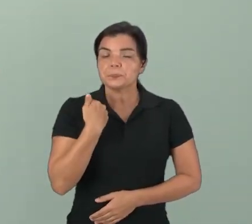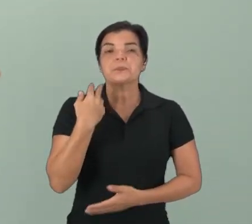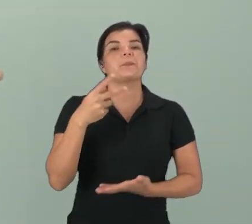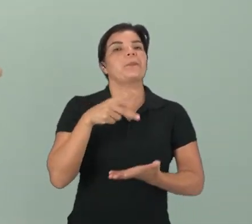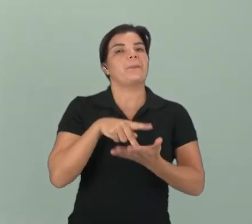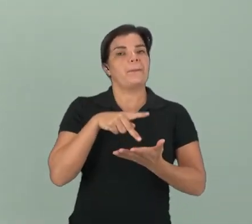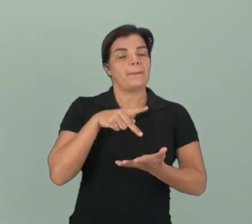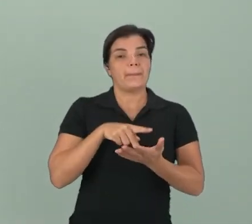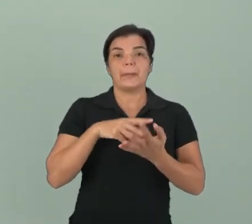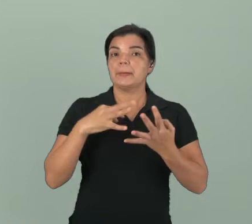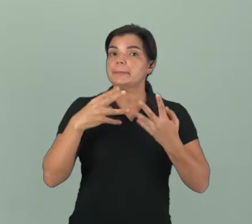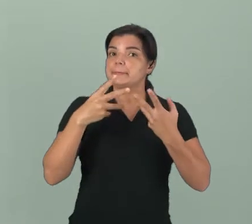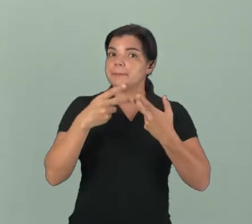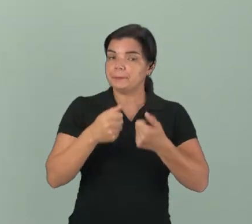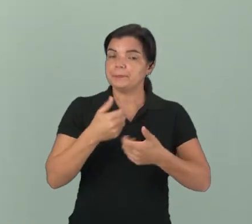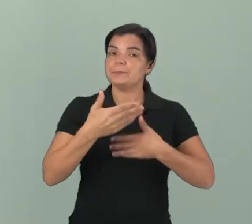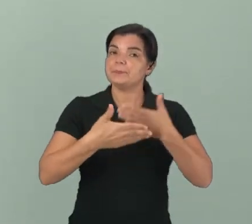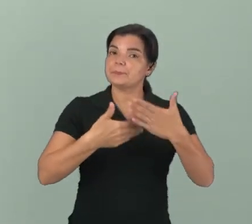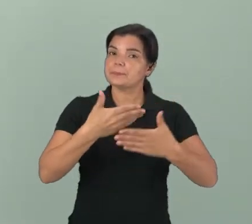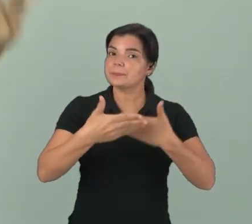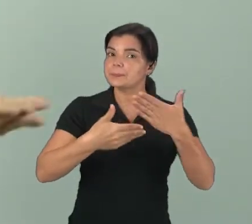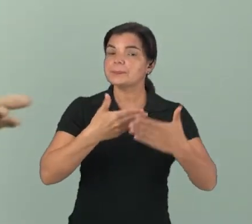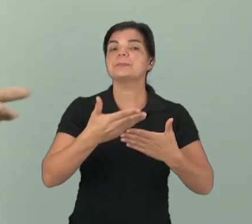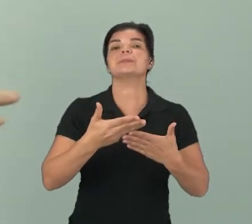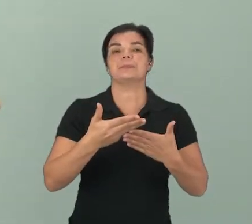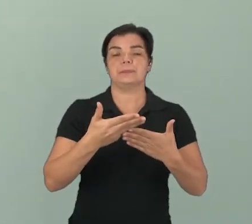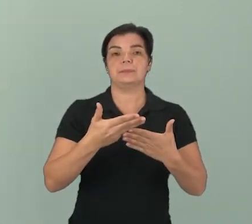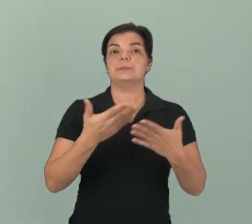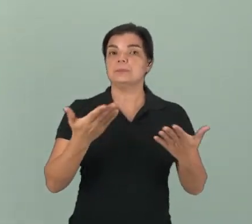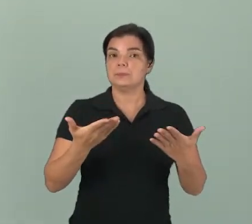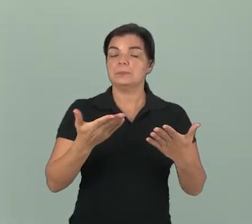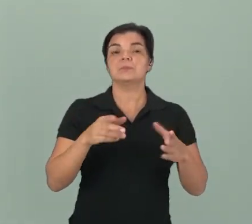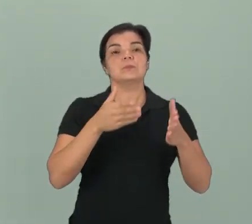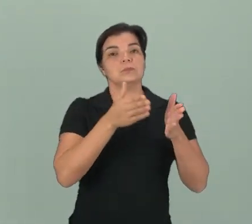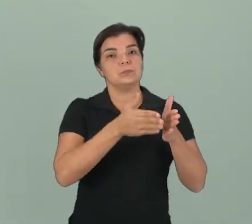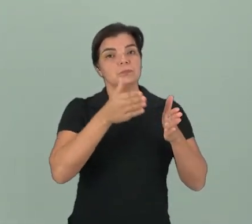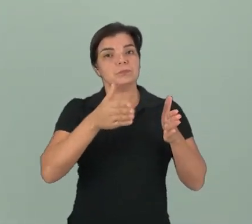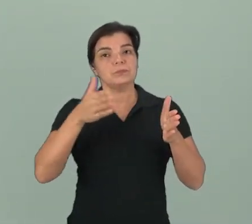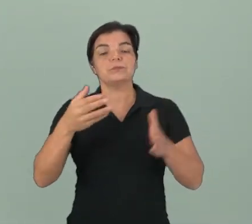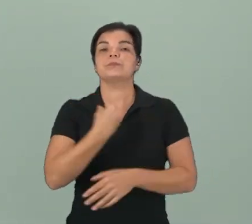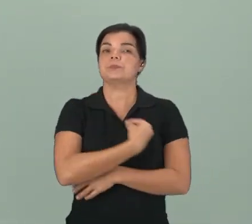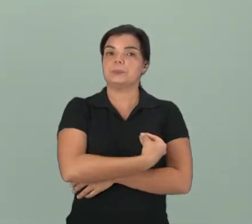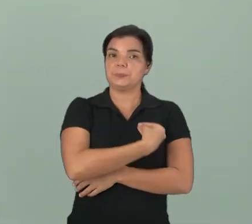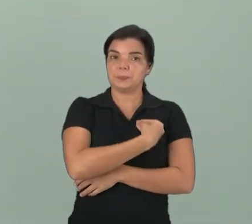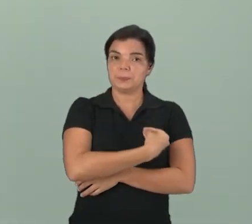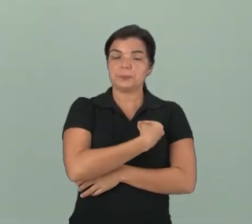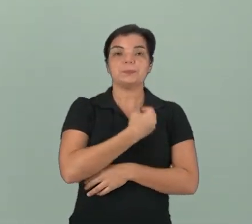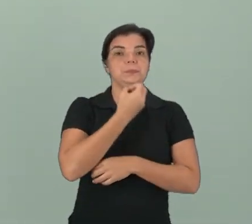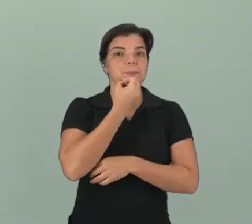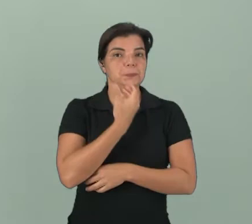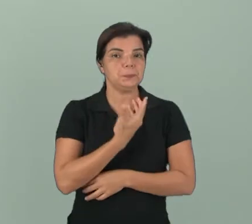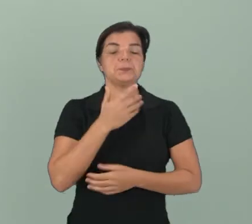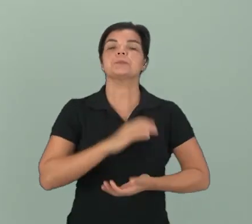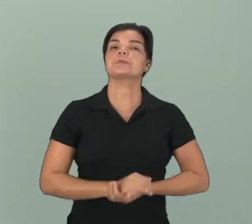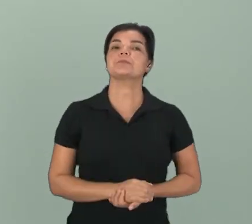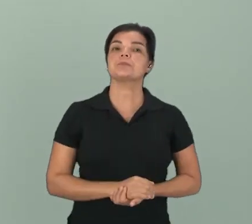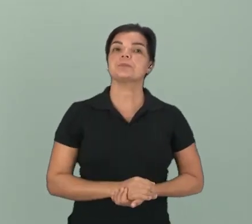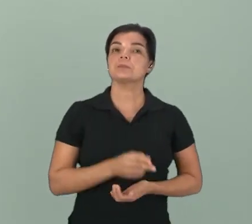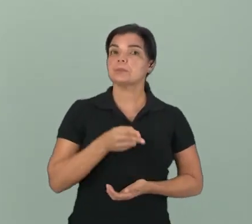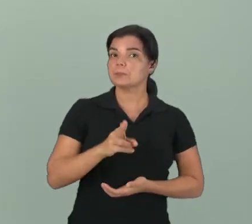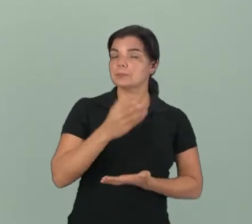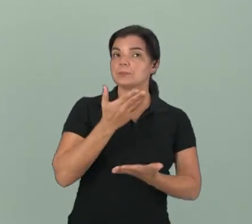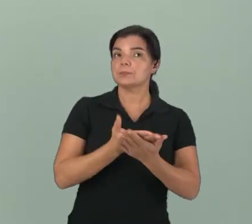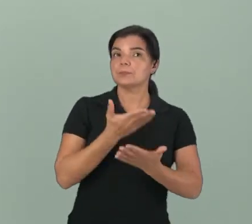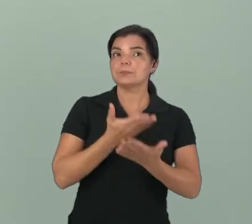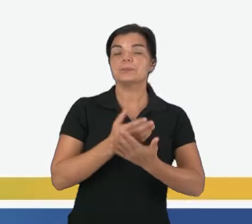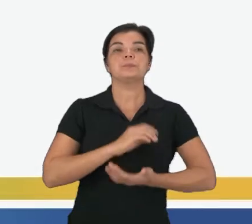mesmo, todos esses processos, eles são, percorridos pelos seres vivos. Muito bem, vamos continuar